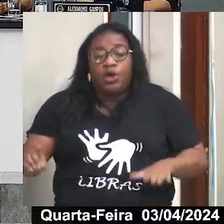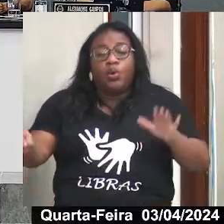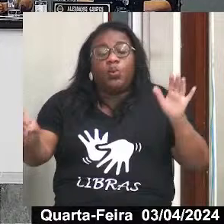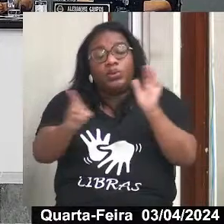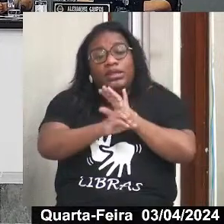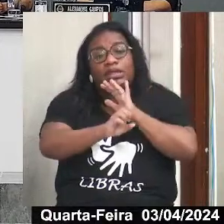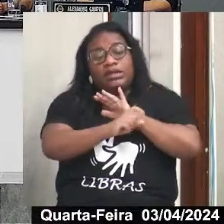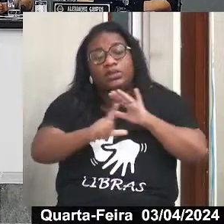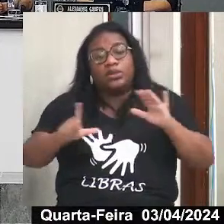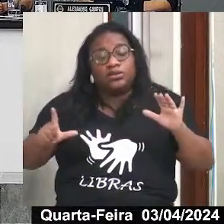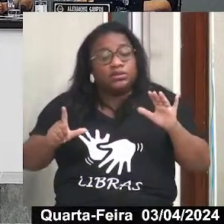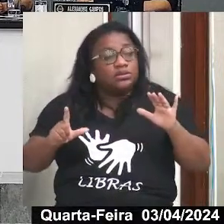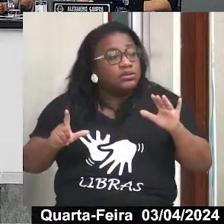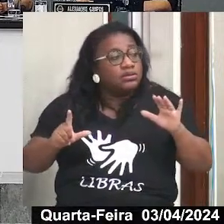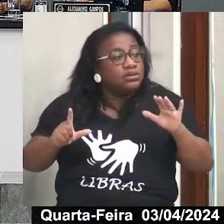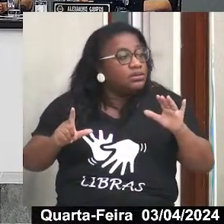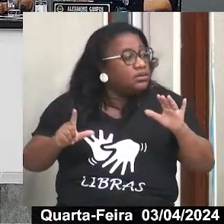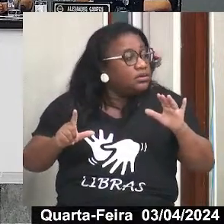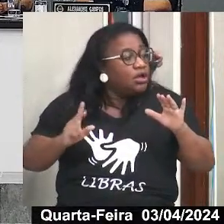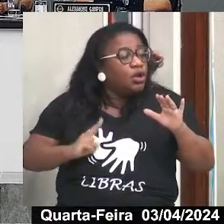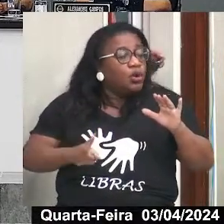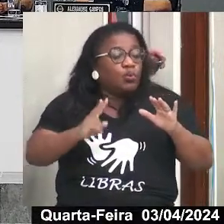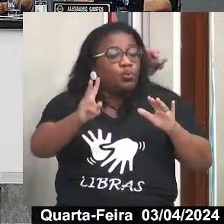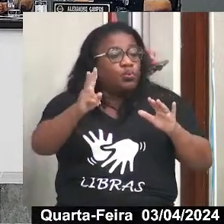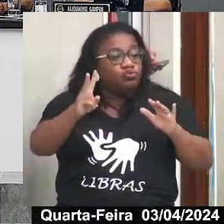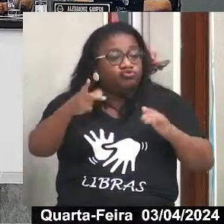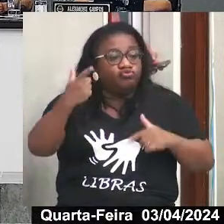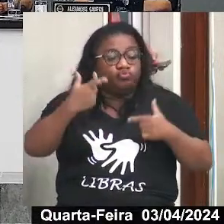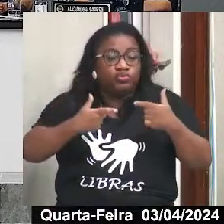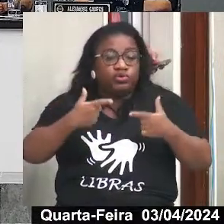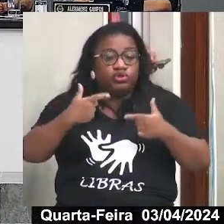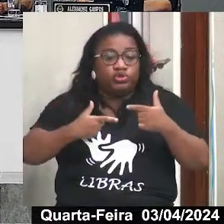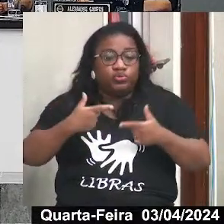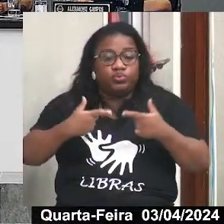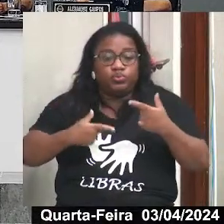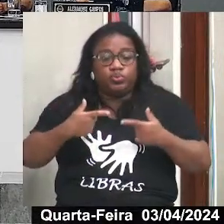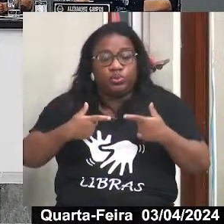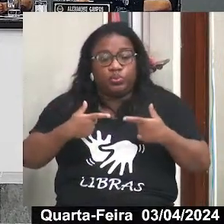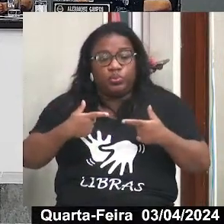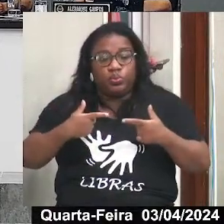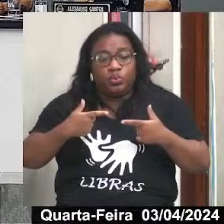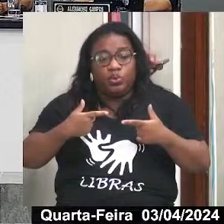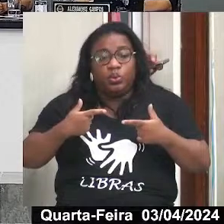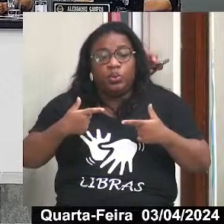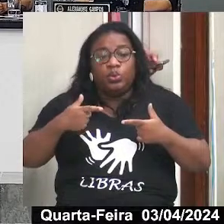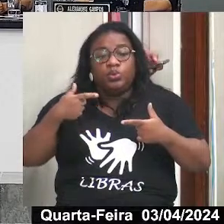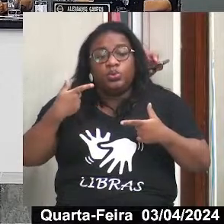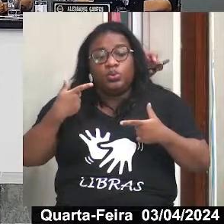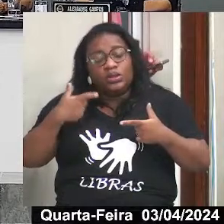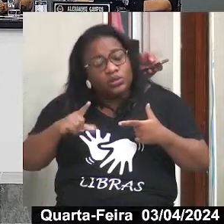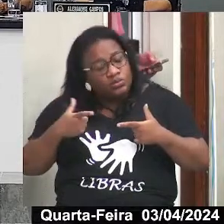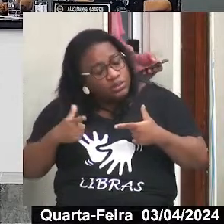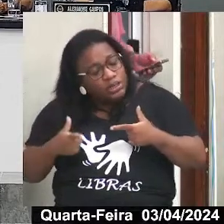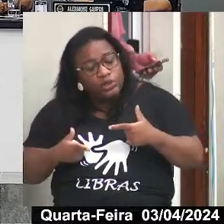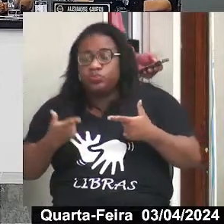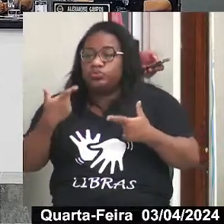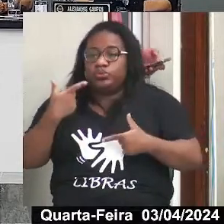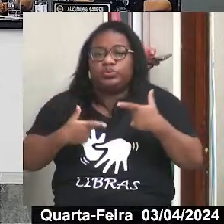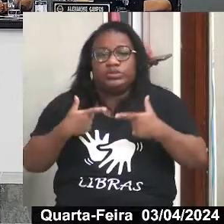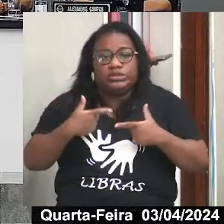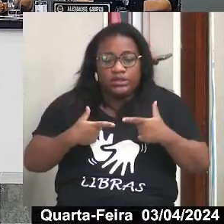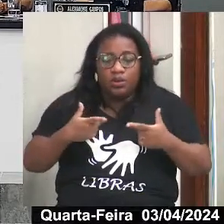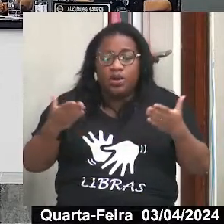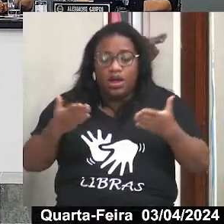O decreto legislativo de autoria do vereador Alexandre Campos continua em discussão.